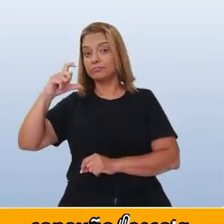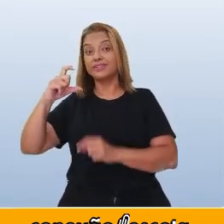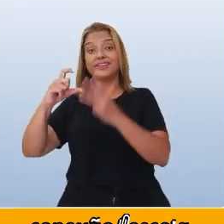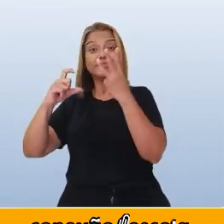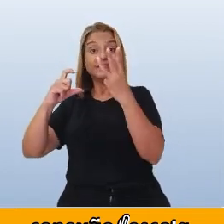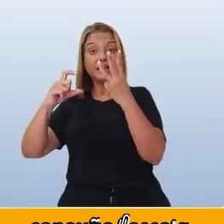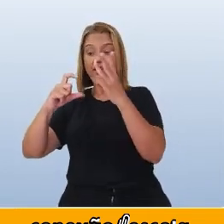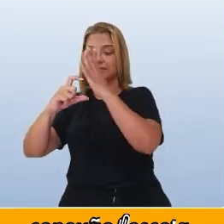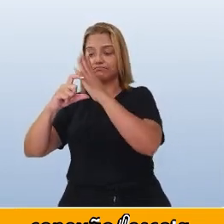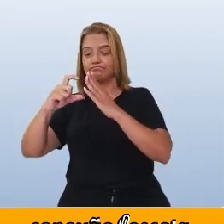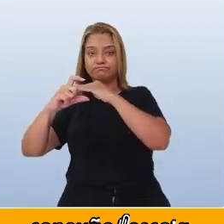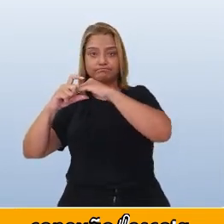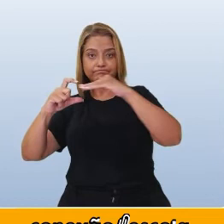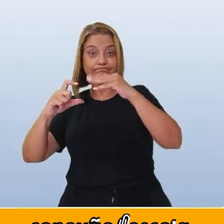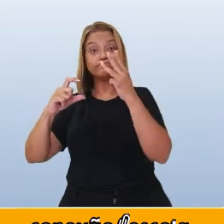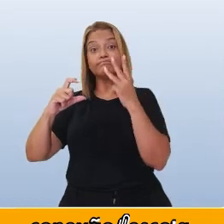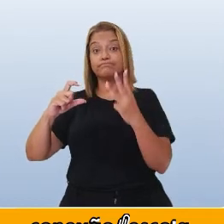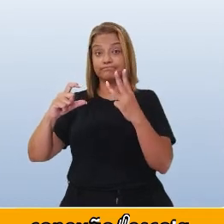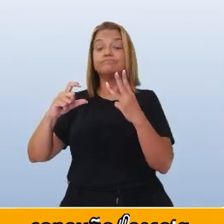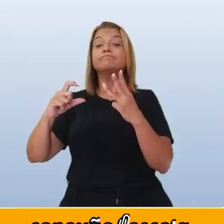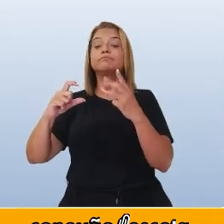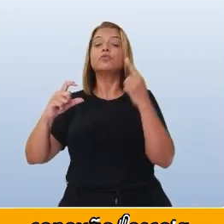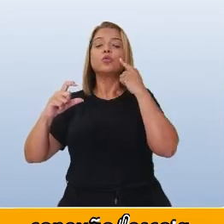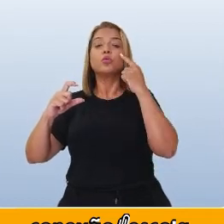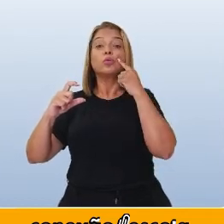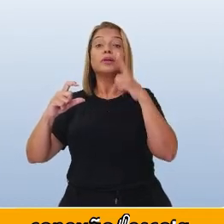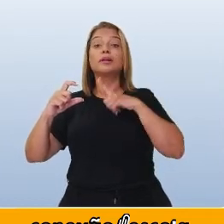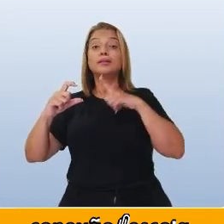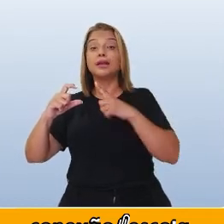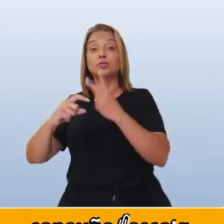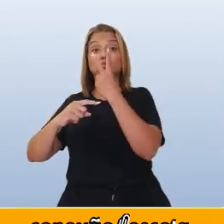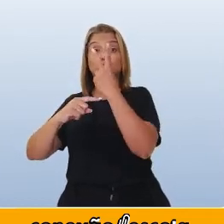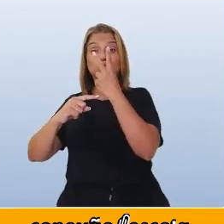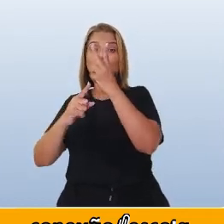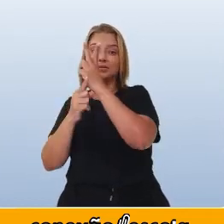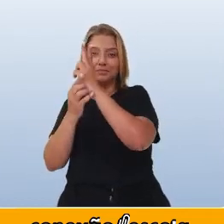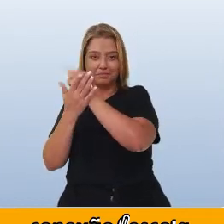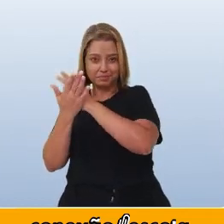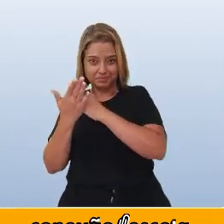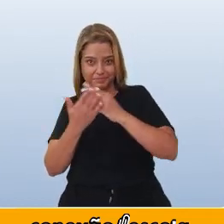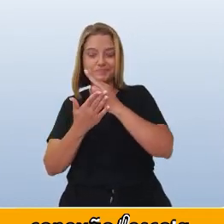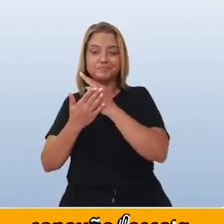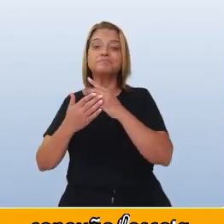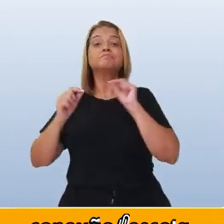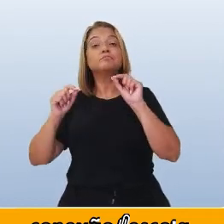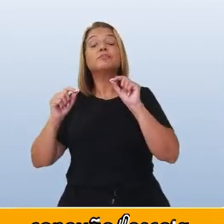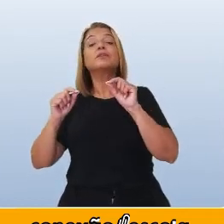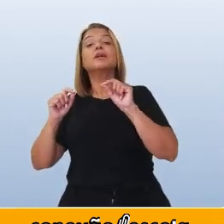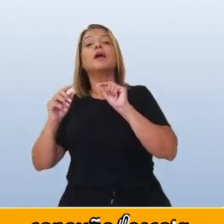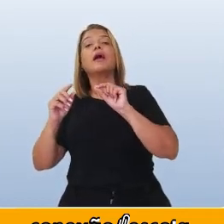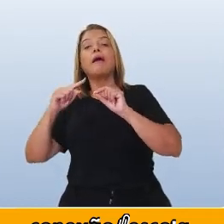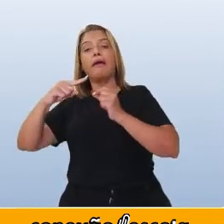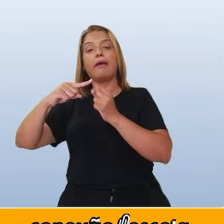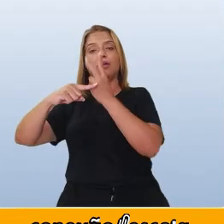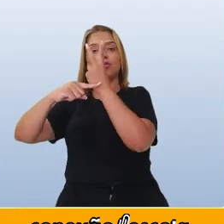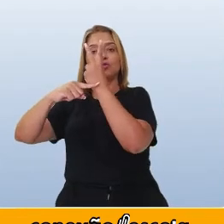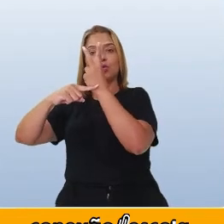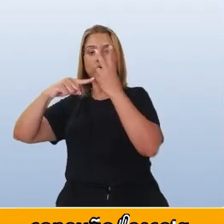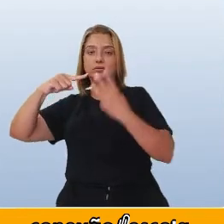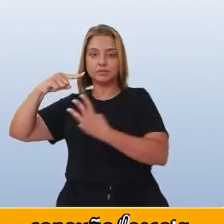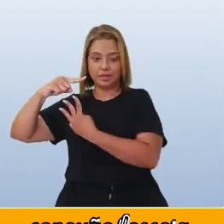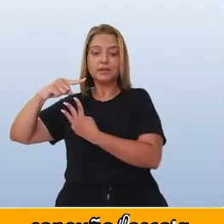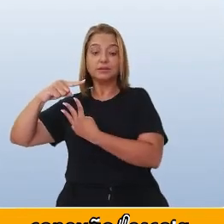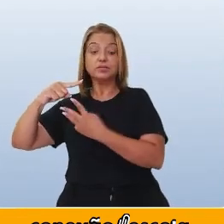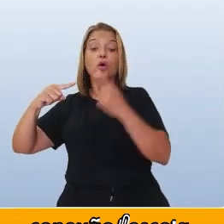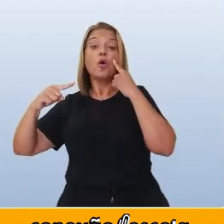3 partes, tendo 2 delas destacadas. No entanto, as quantidades, tanto em uma figura quanto na